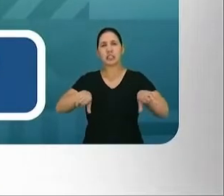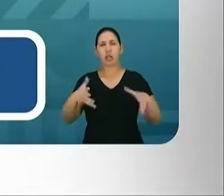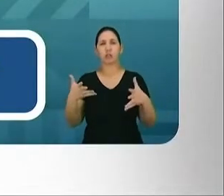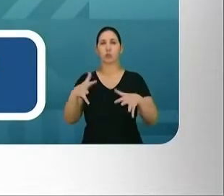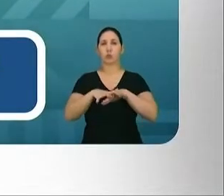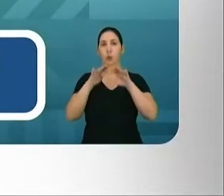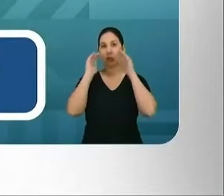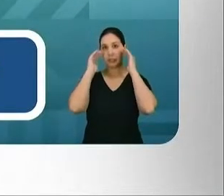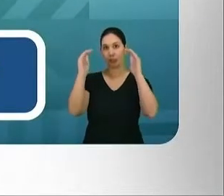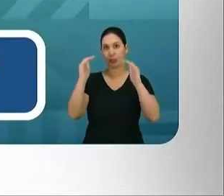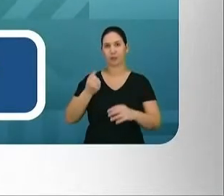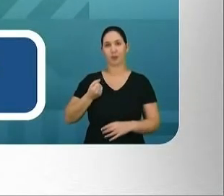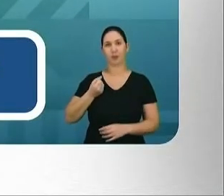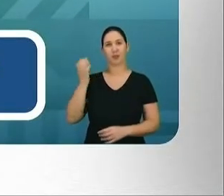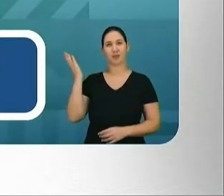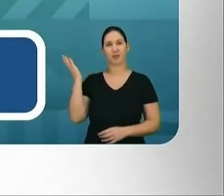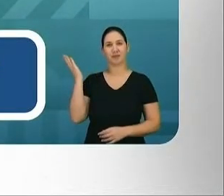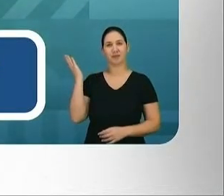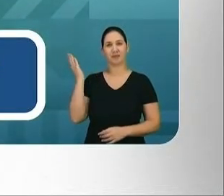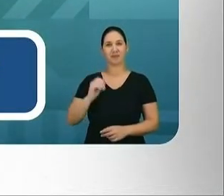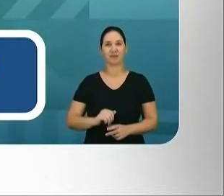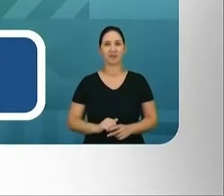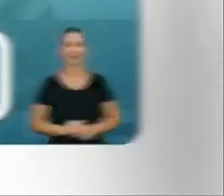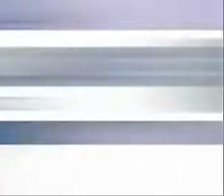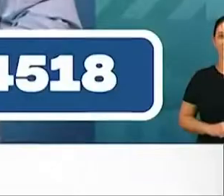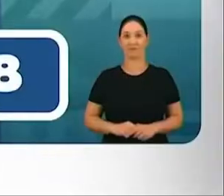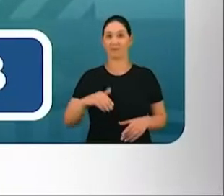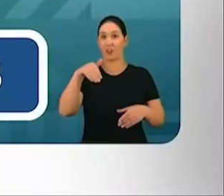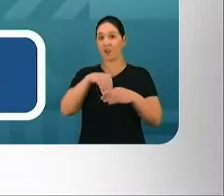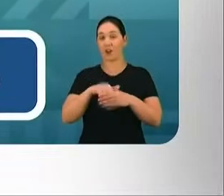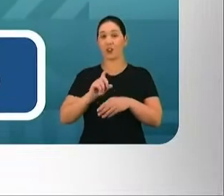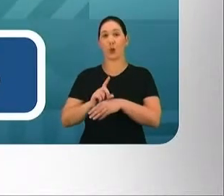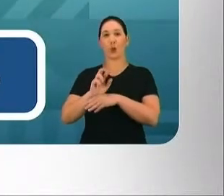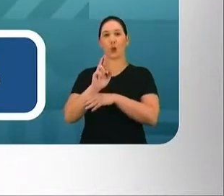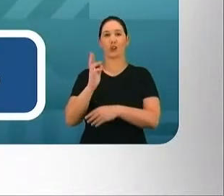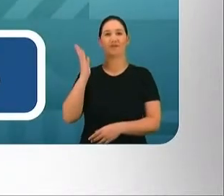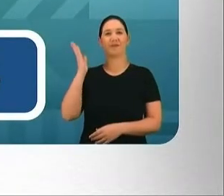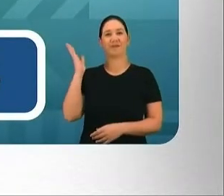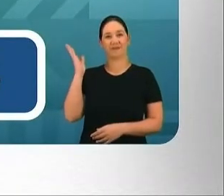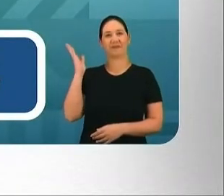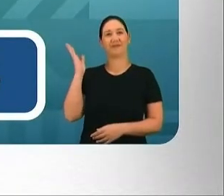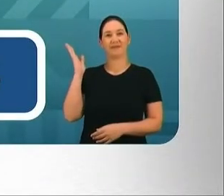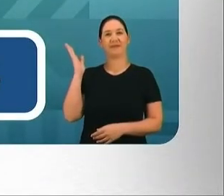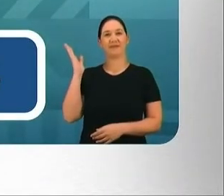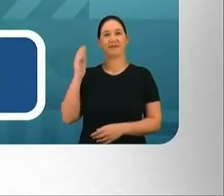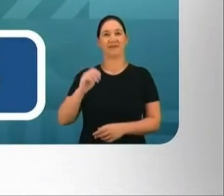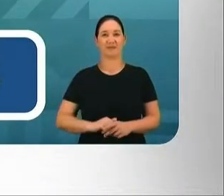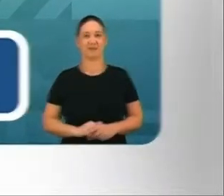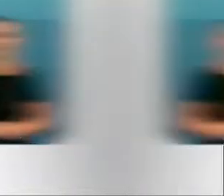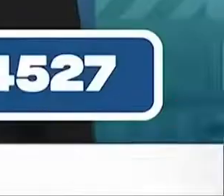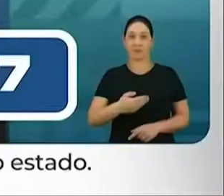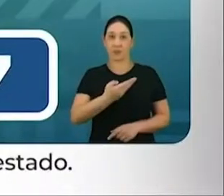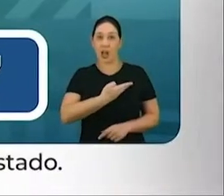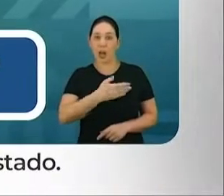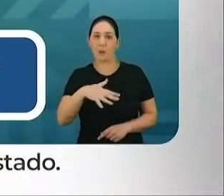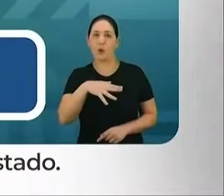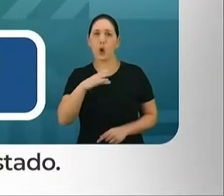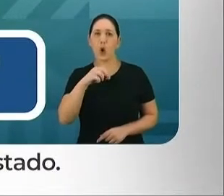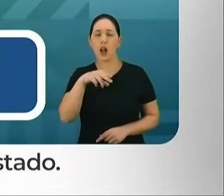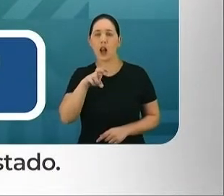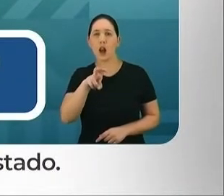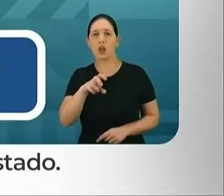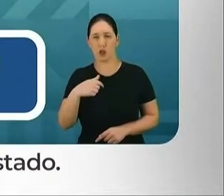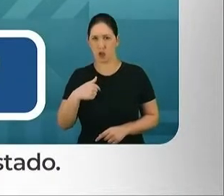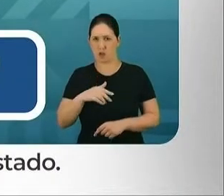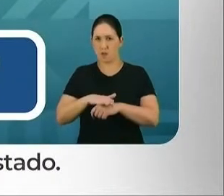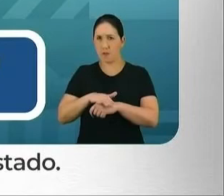Diversidade, inclusão e respeito, Cláudia, 4517. Vote, doutor Alexandre, 4518. Amigos do Comex, vou